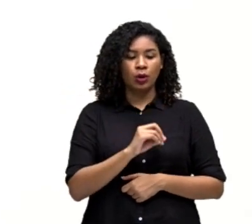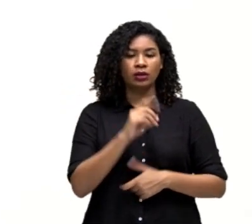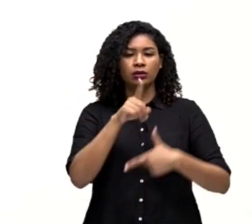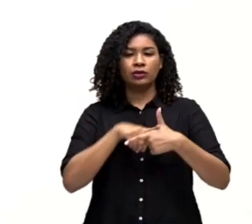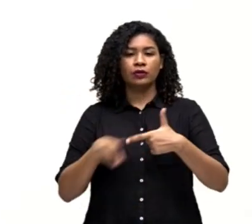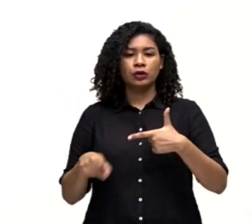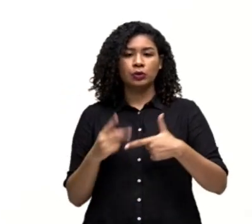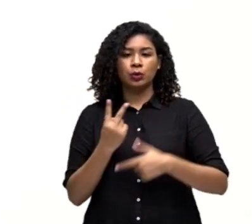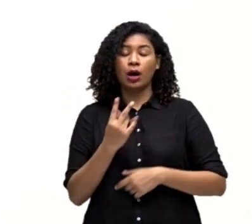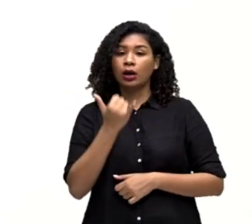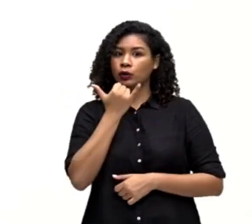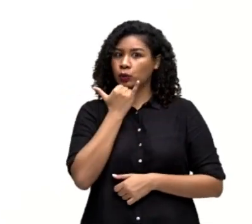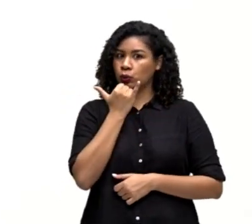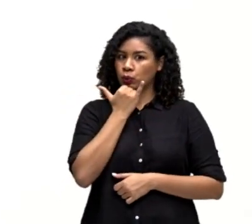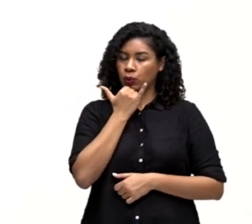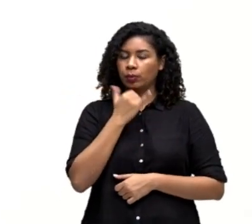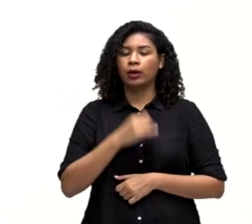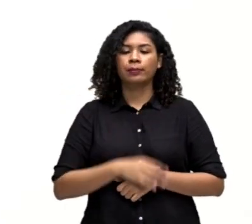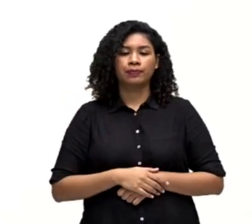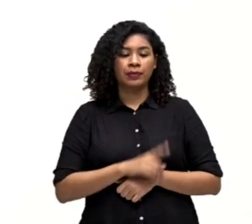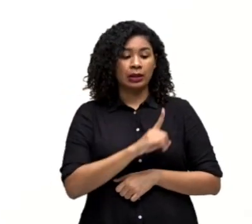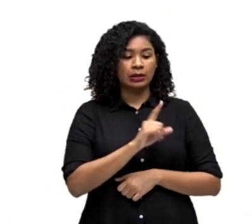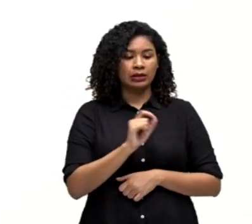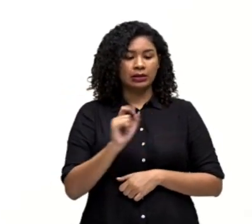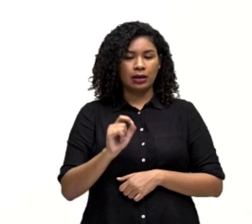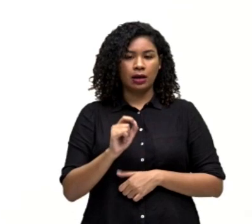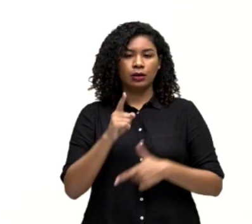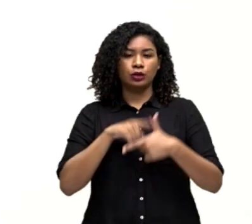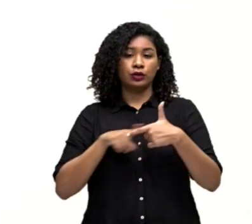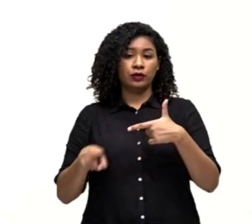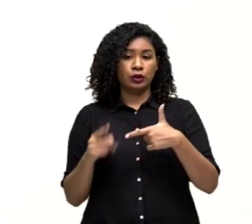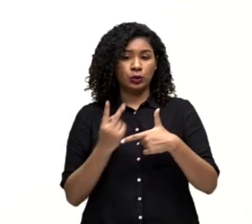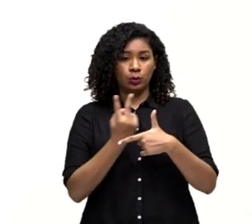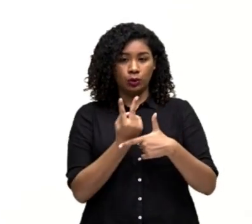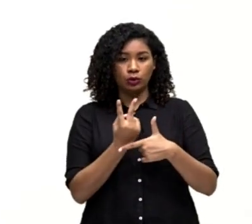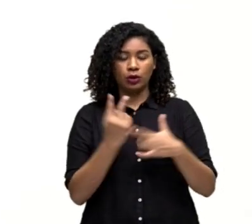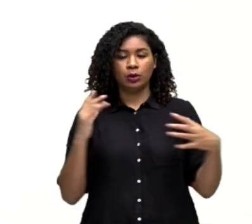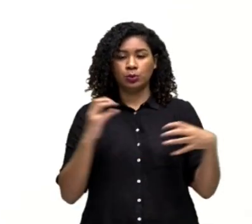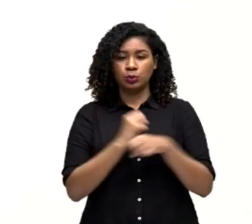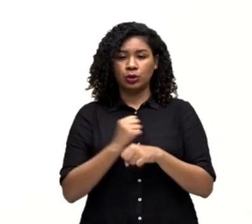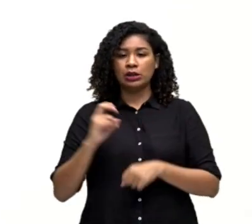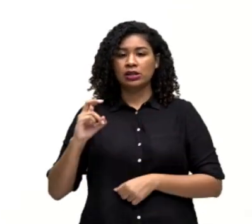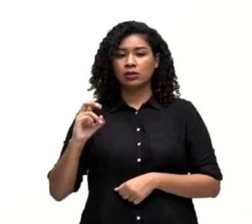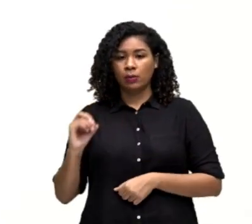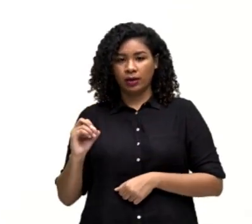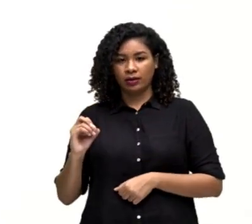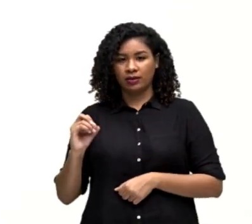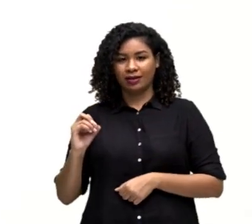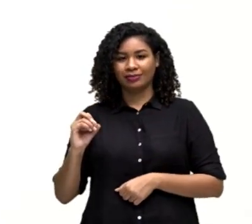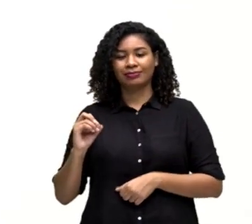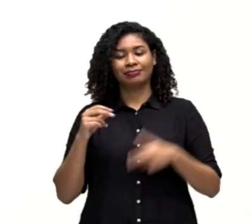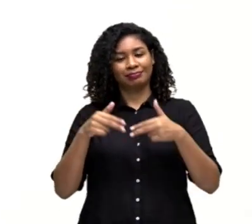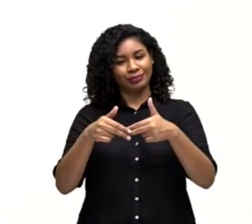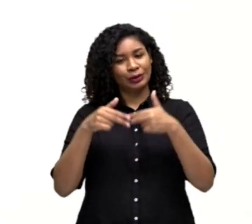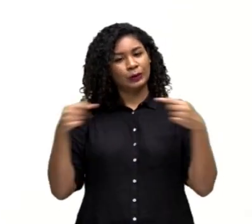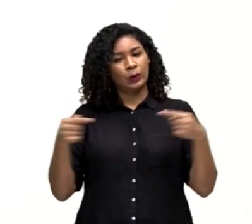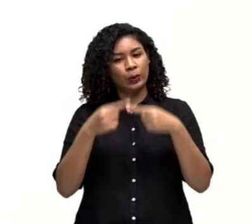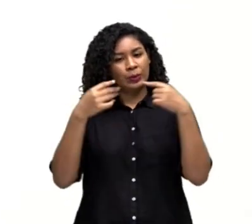2, 100 dividido por 2 é igual a 50, tá bom? E aí,